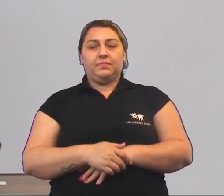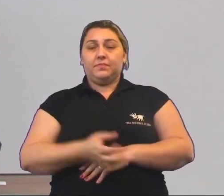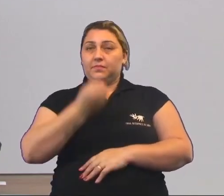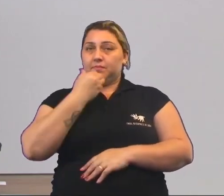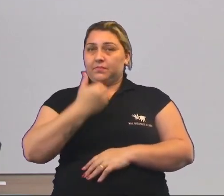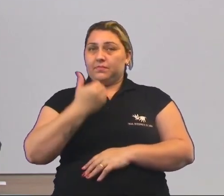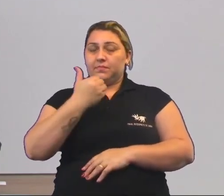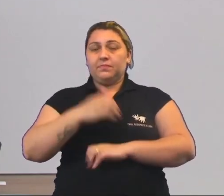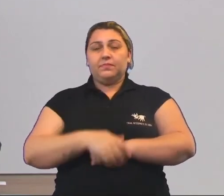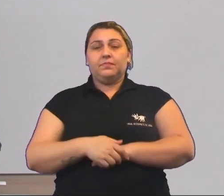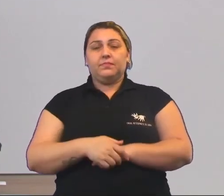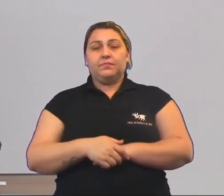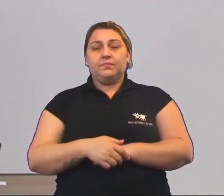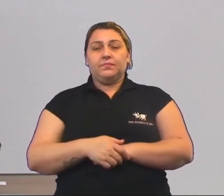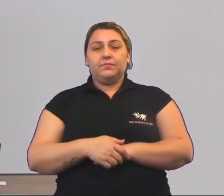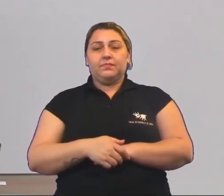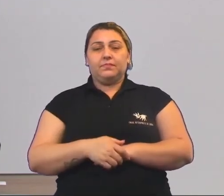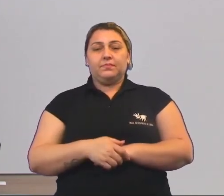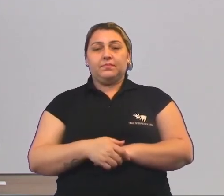Muito bem.